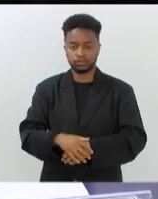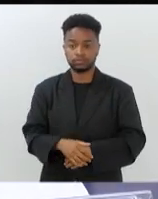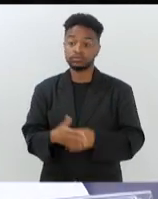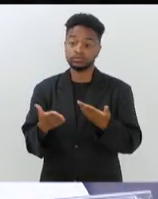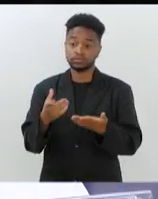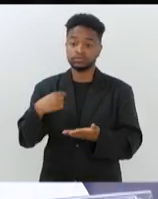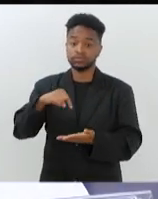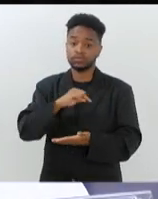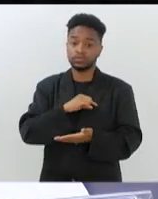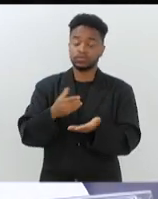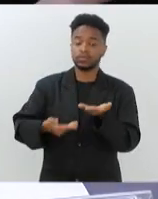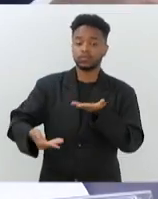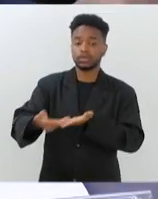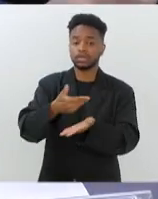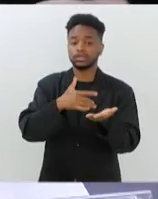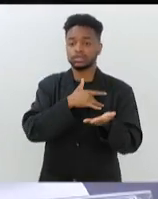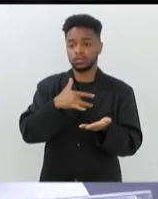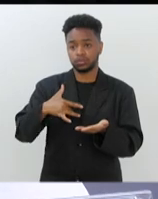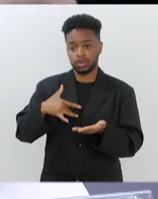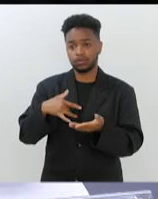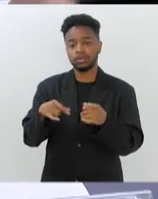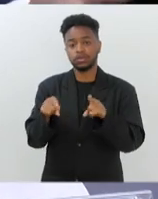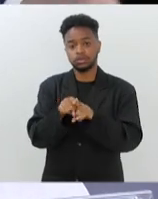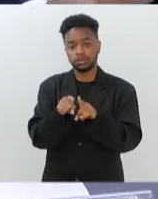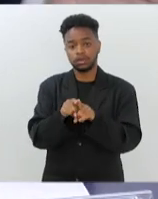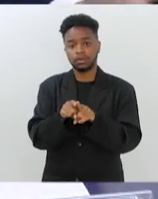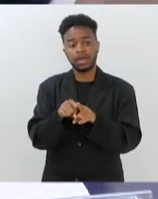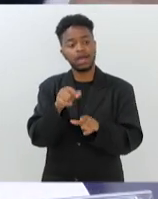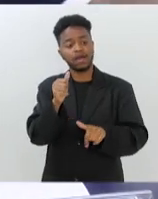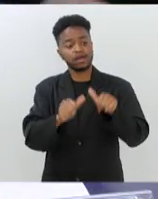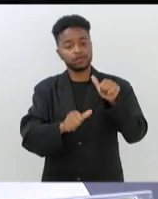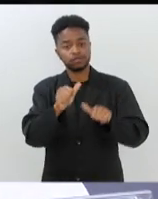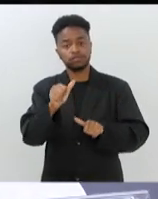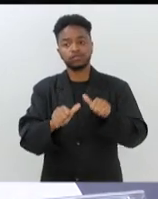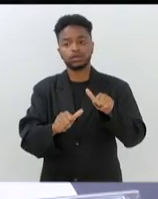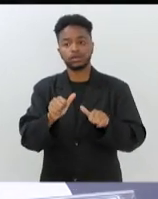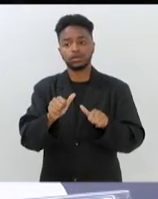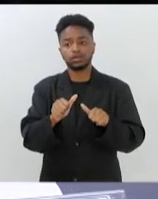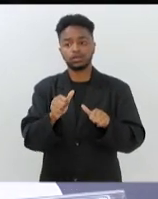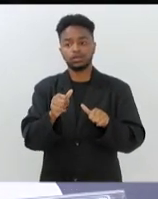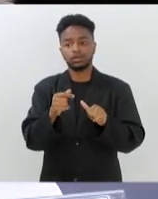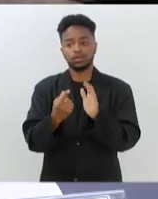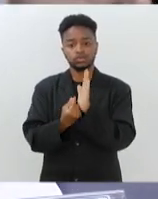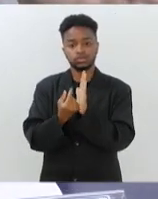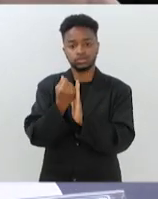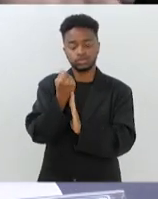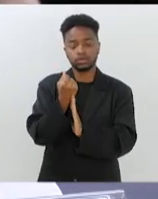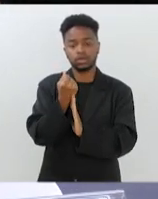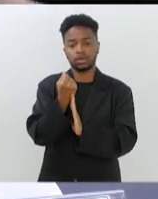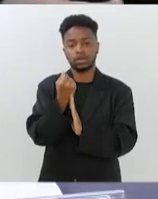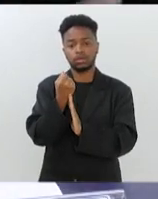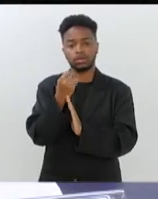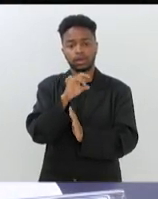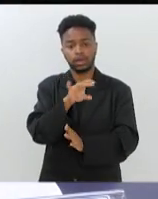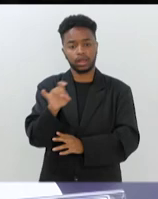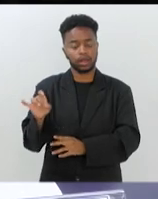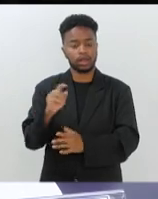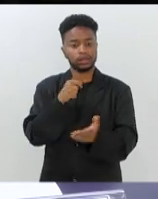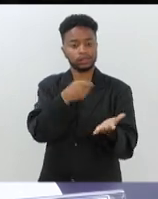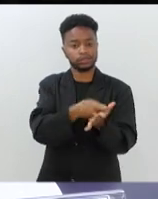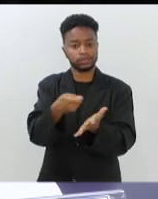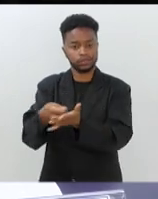saudável a execução desse contrato que a gente também vá observando a o faturamento desculpe o faturamento de cada uma da